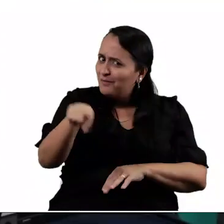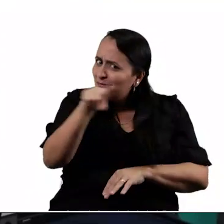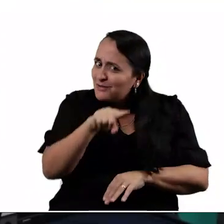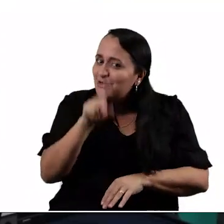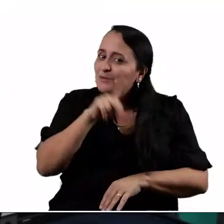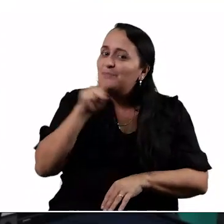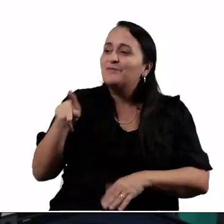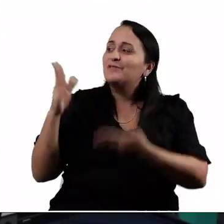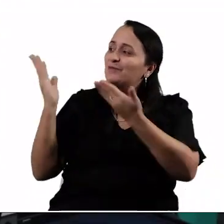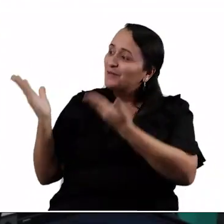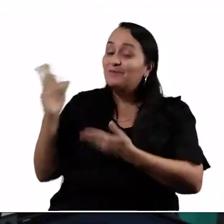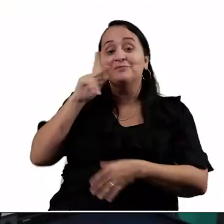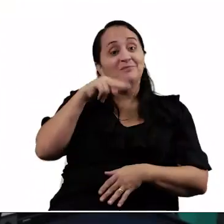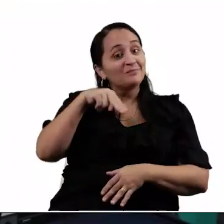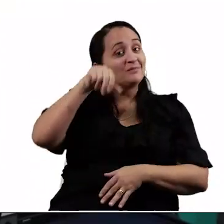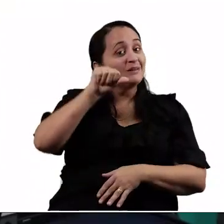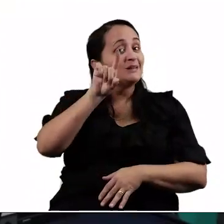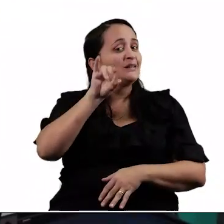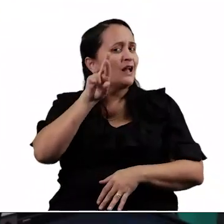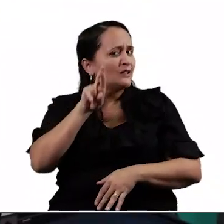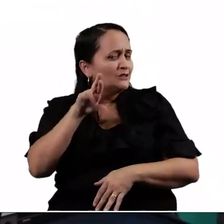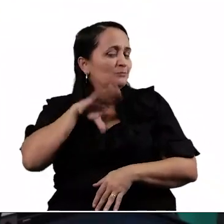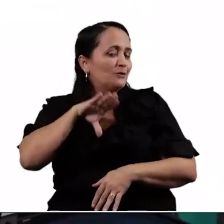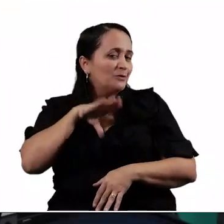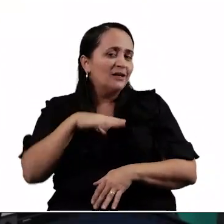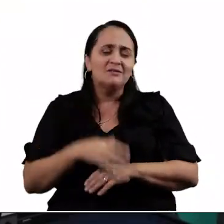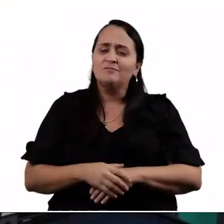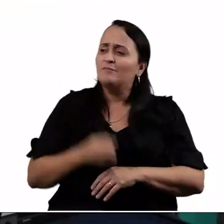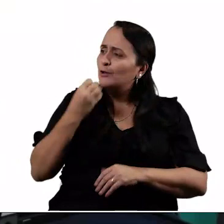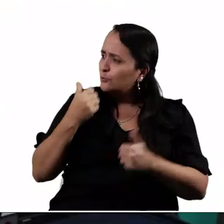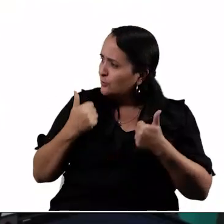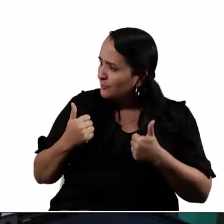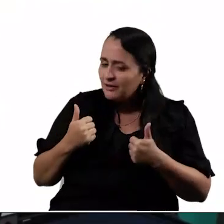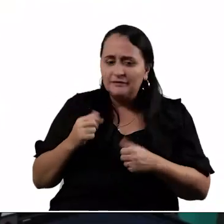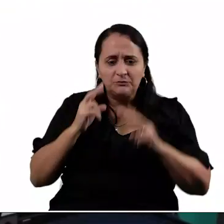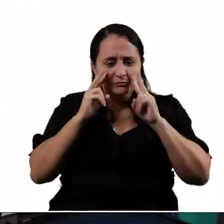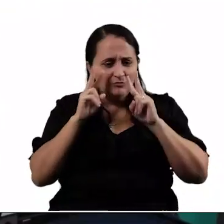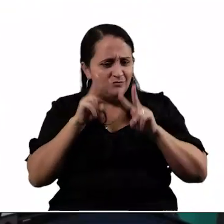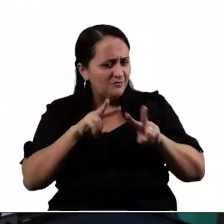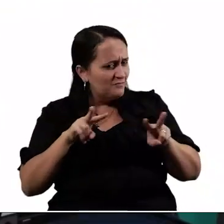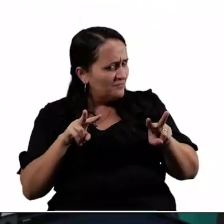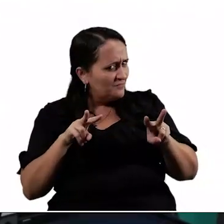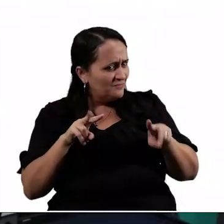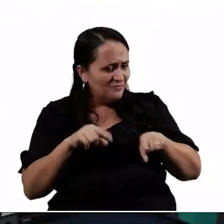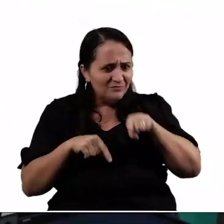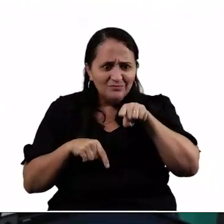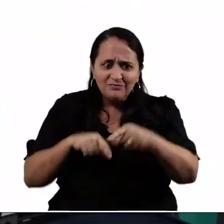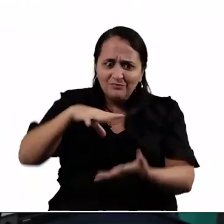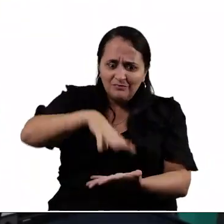Professora Nadir Martins de língua portuguesa tudo bem pro Tudo bem Carol primeiro tô vendo que tem um acessório na nossa aula